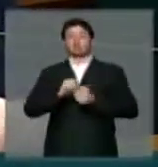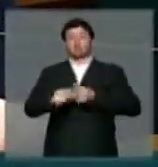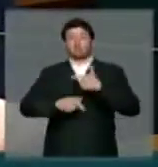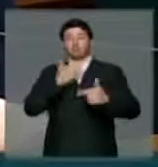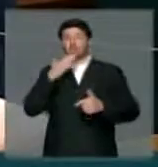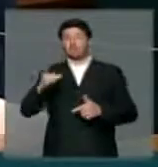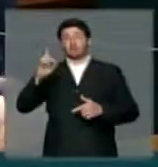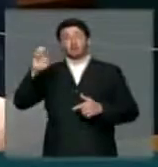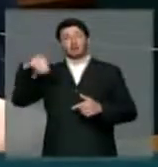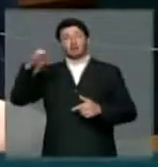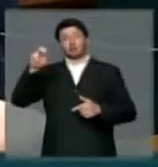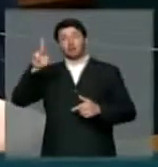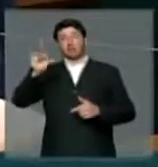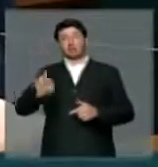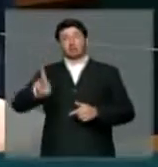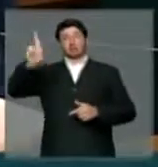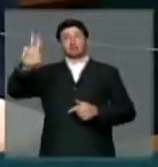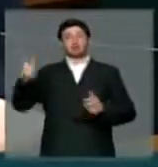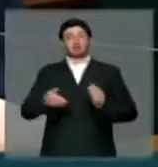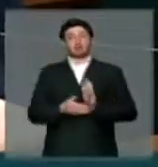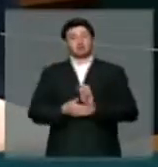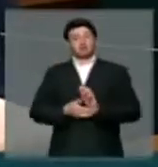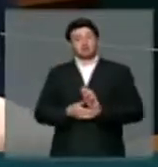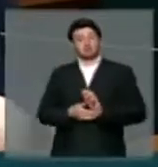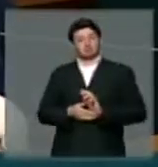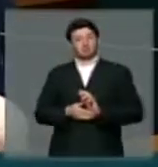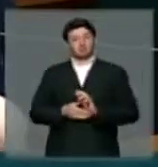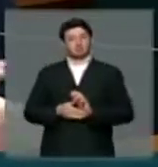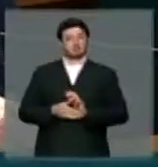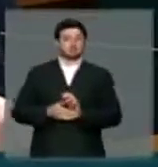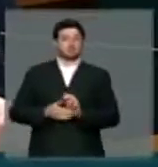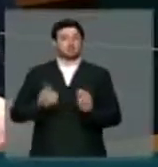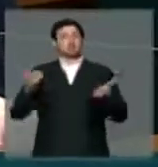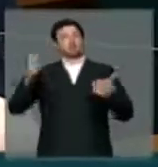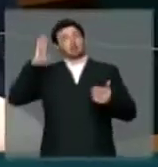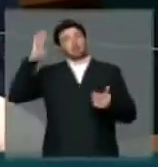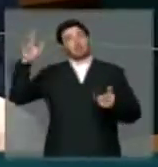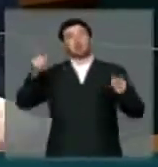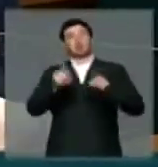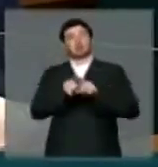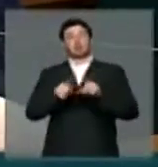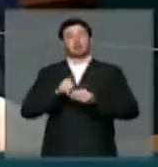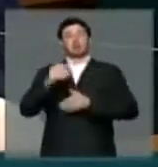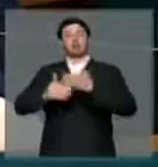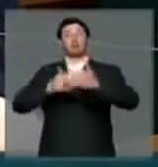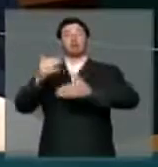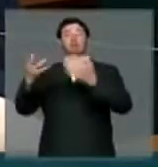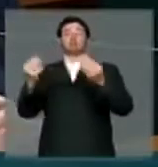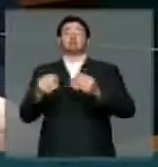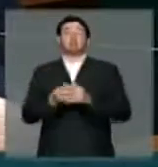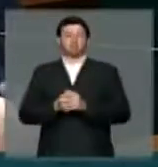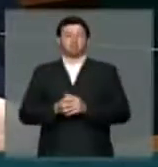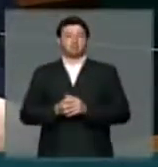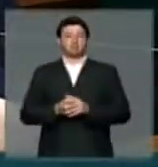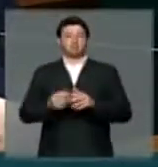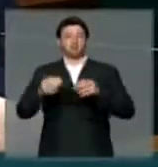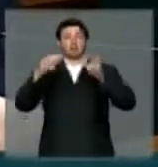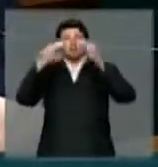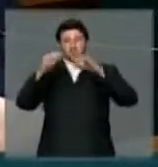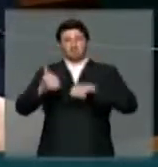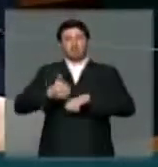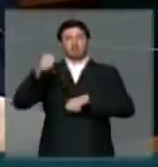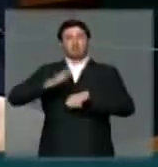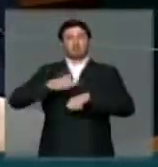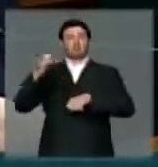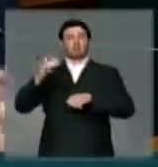da democracia representativa e imaginando também que se avançaria pelo aperfeiçoamento da